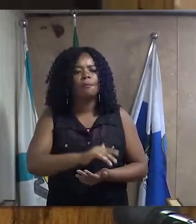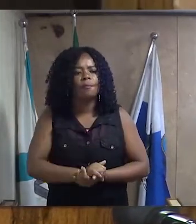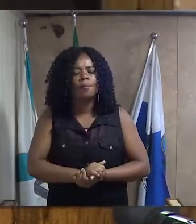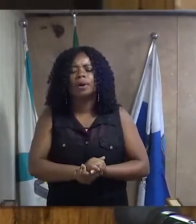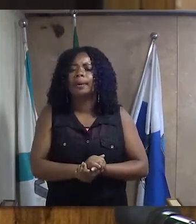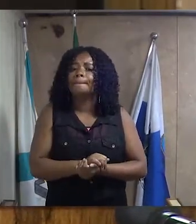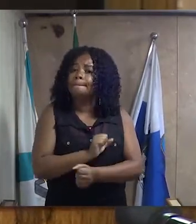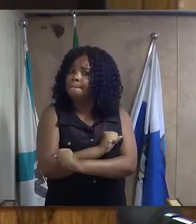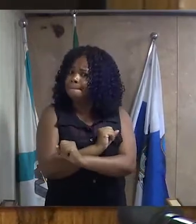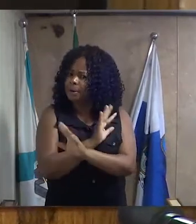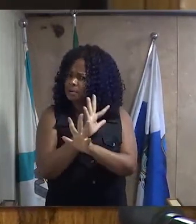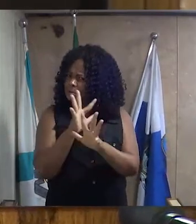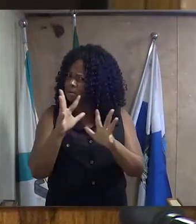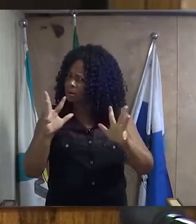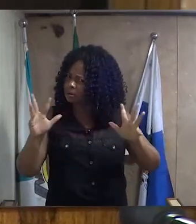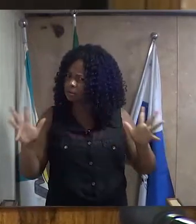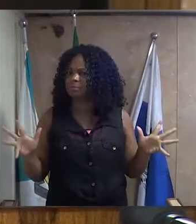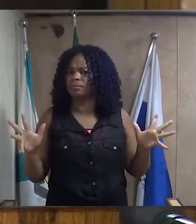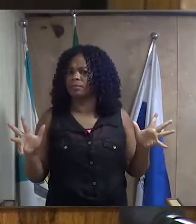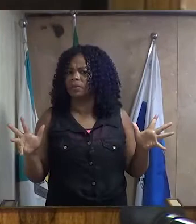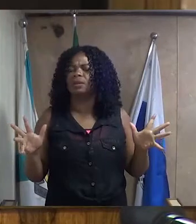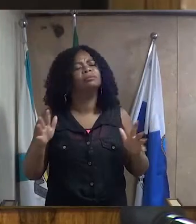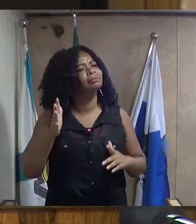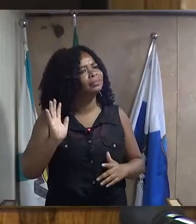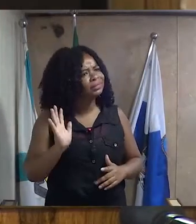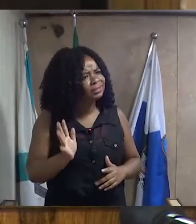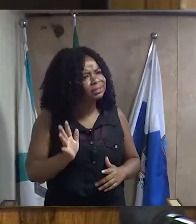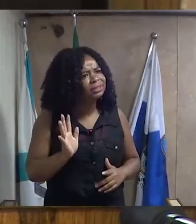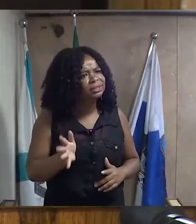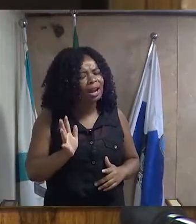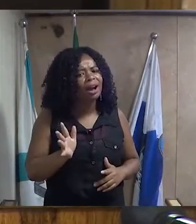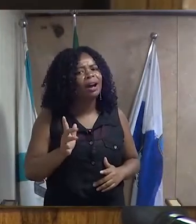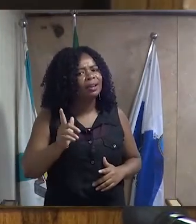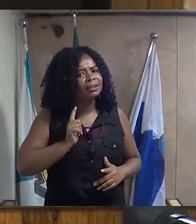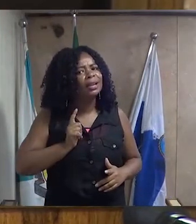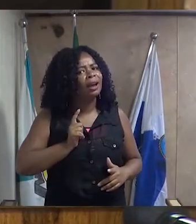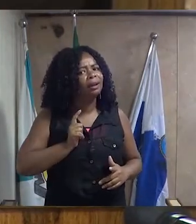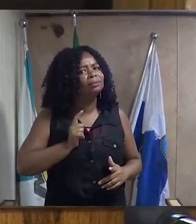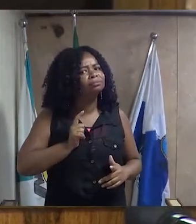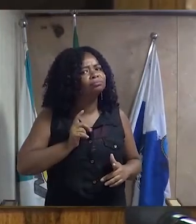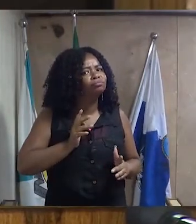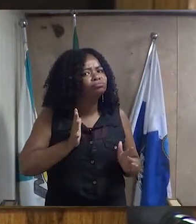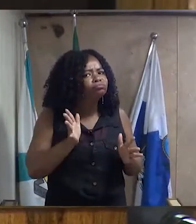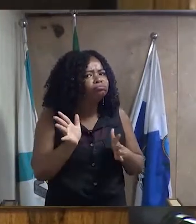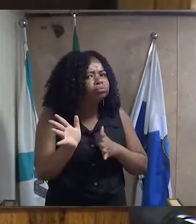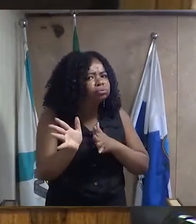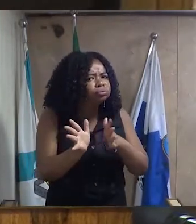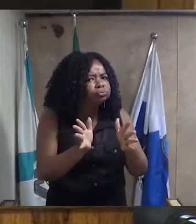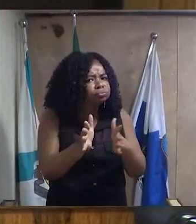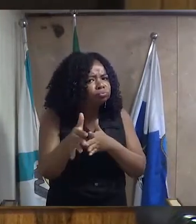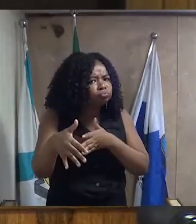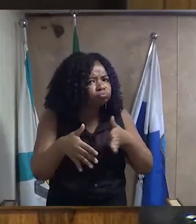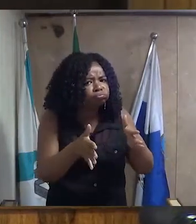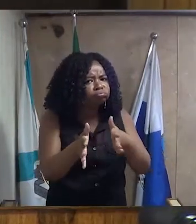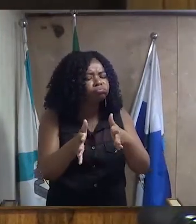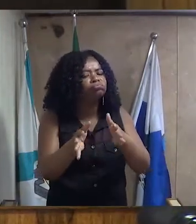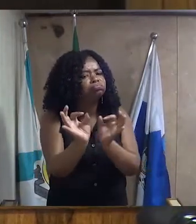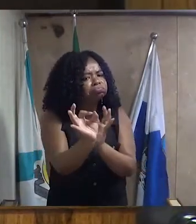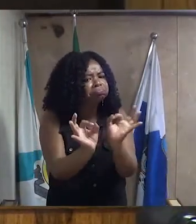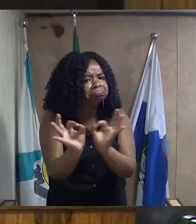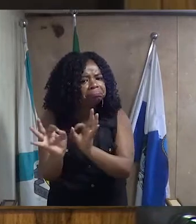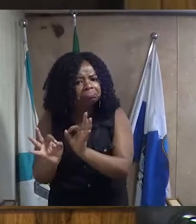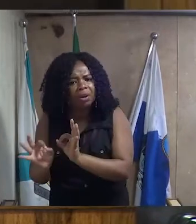que brilhantemente já deram norte de que teremos muito